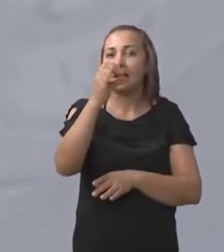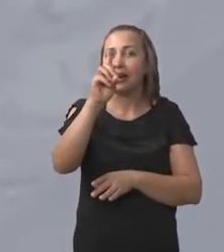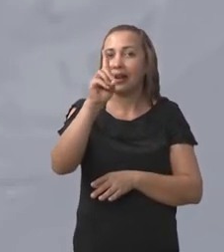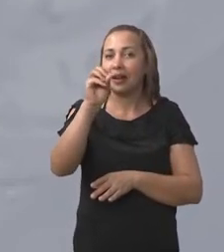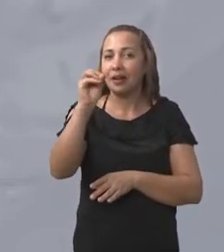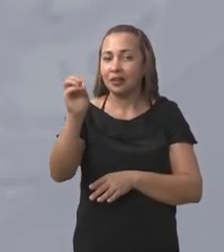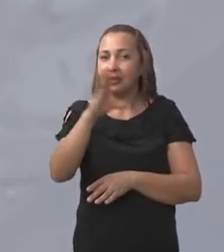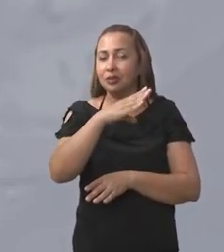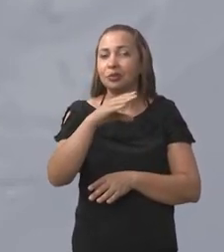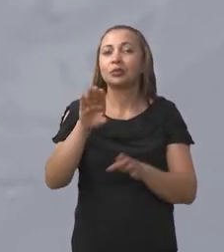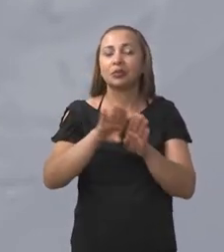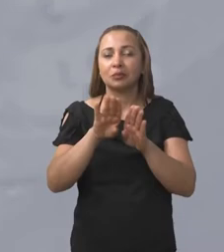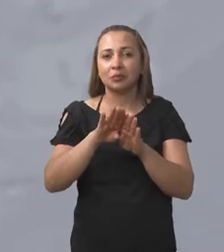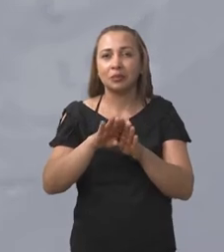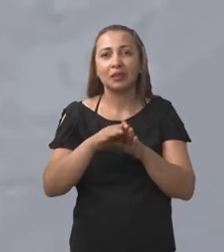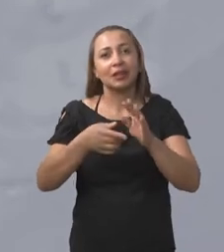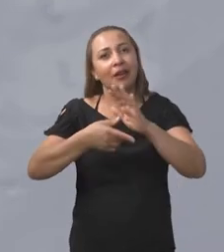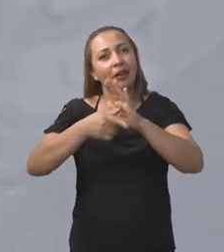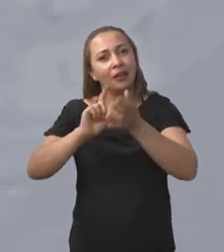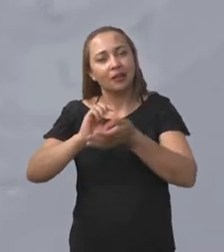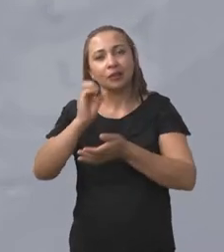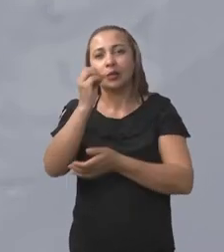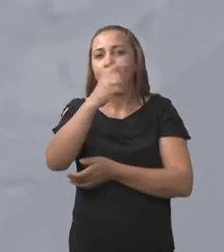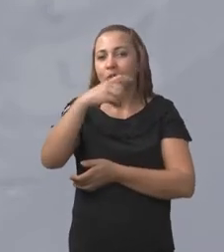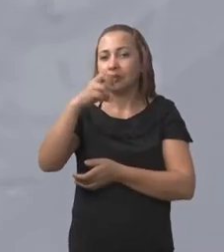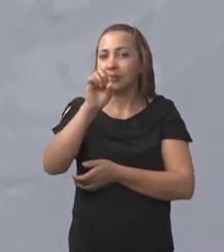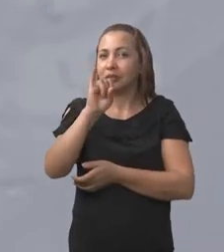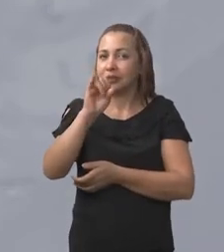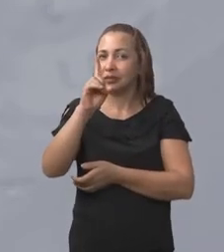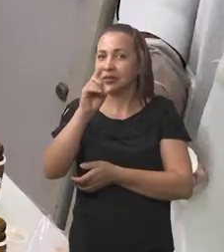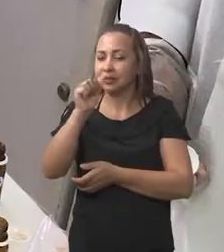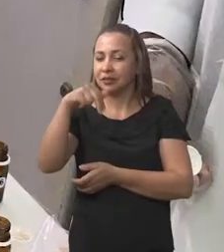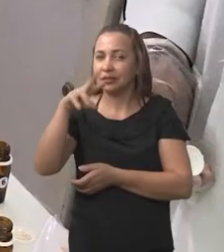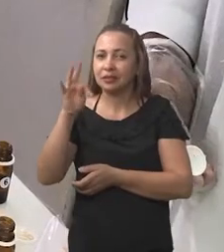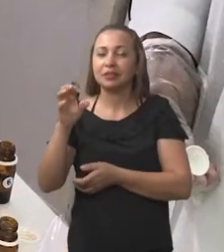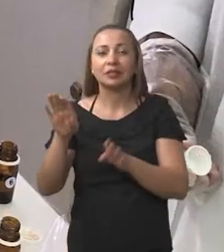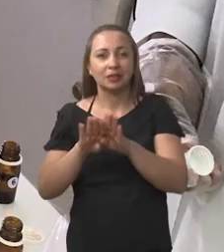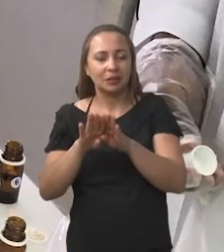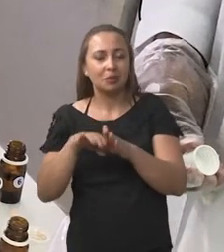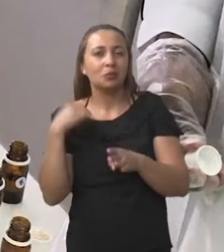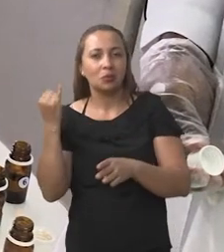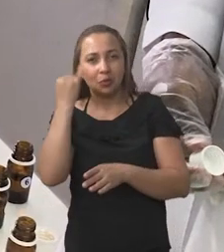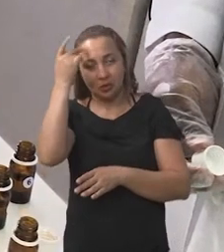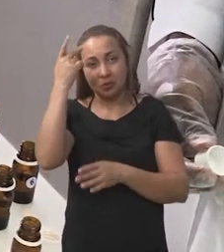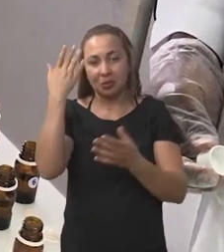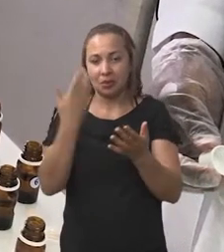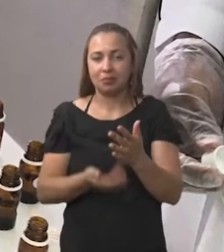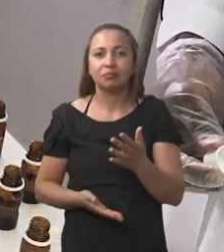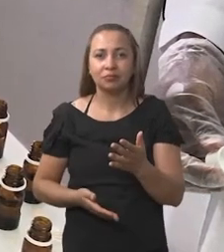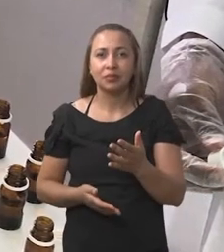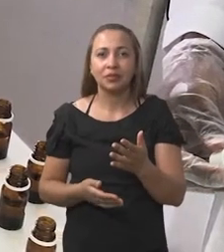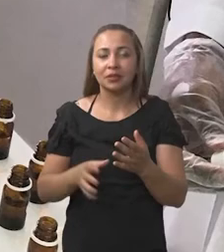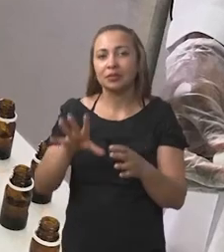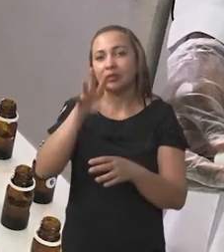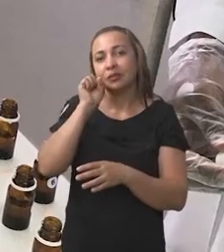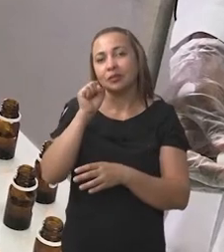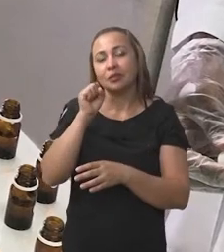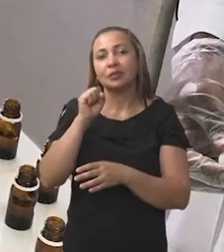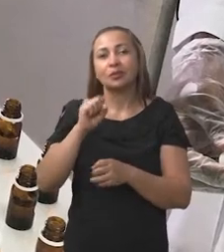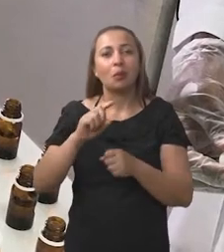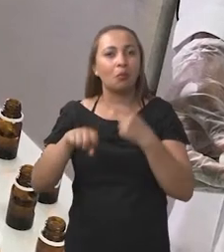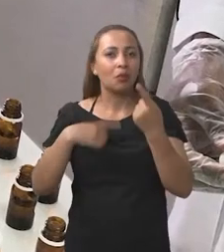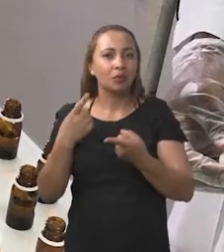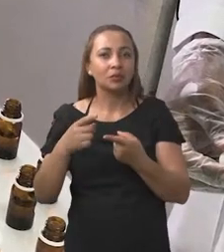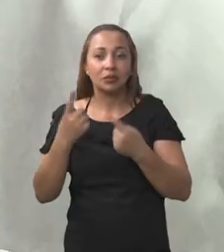medicação antioxidante, neuroregenerativa, que também já é eficaz para outras perdas de olfato pós-infecciosas, e a